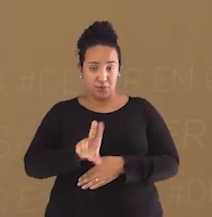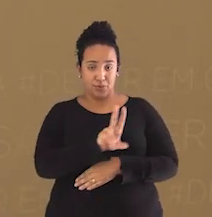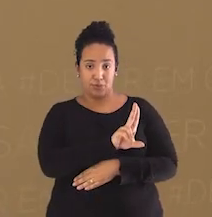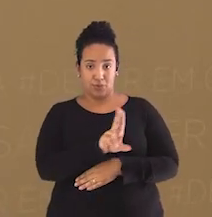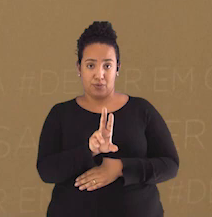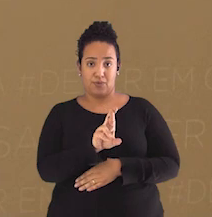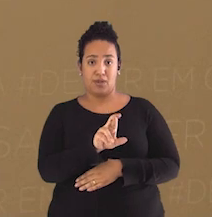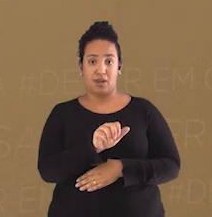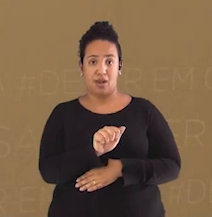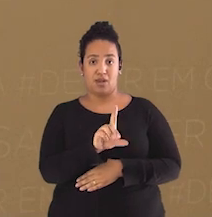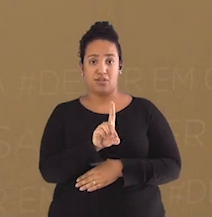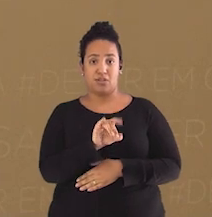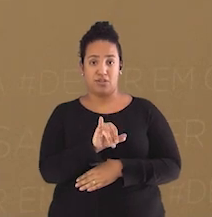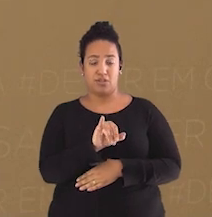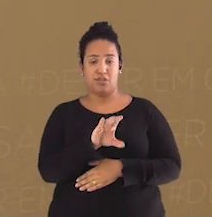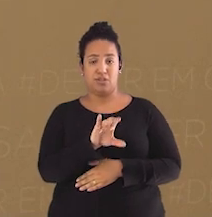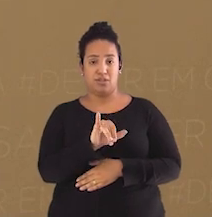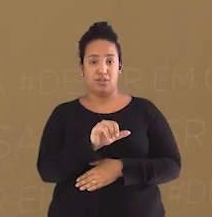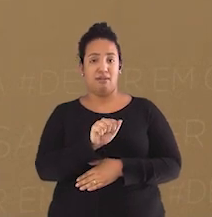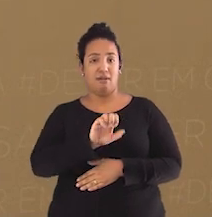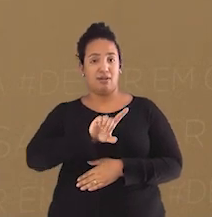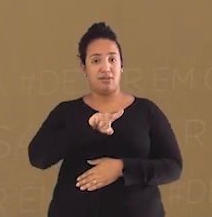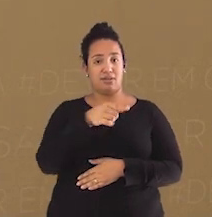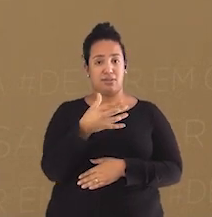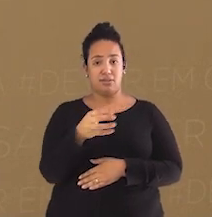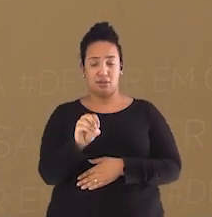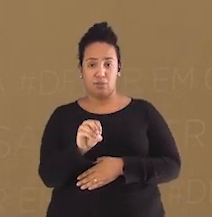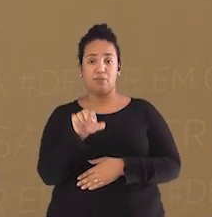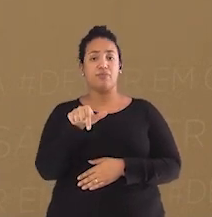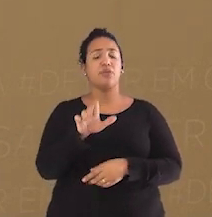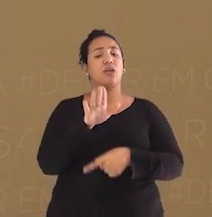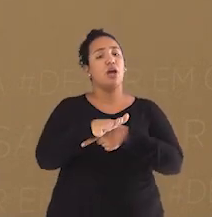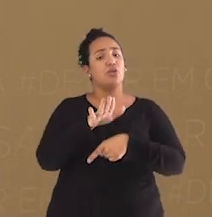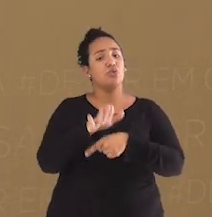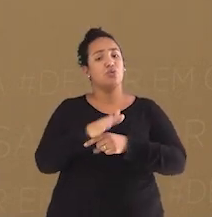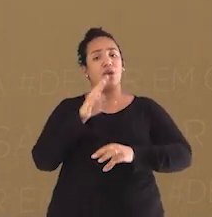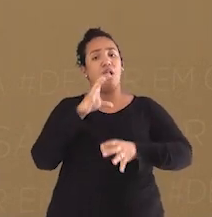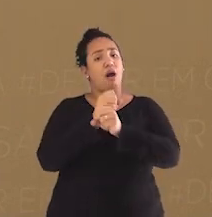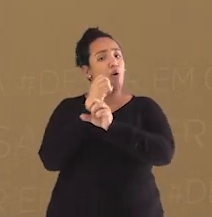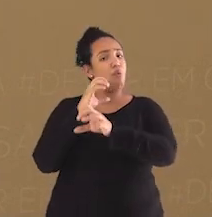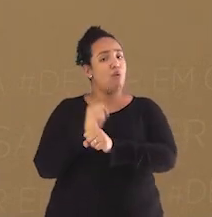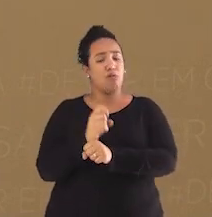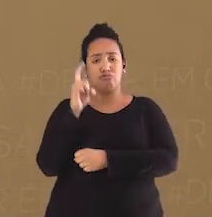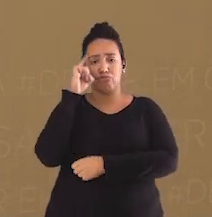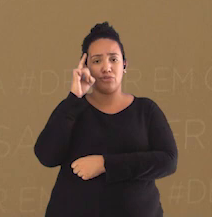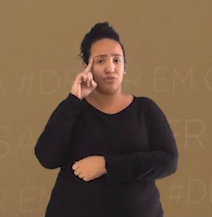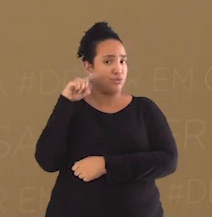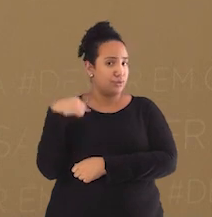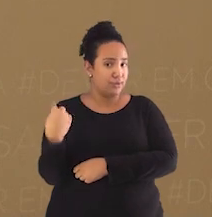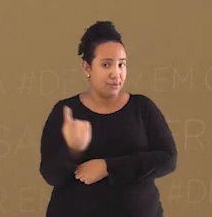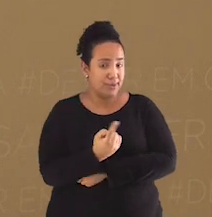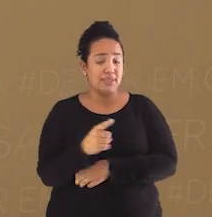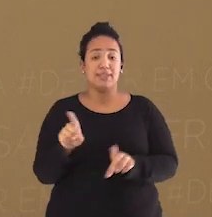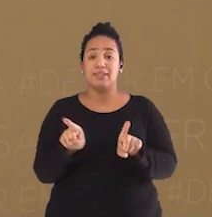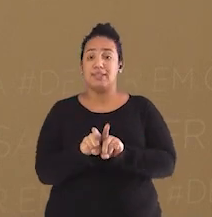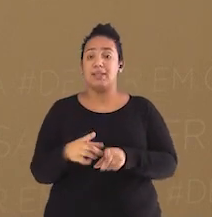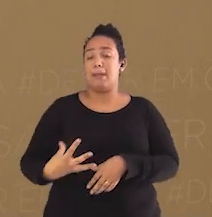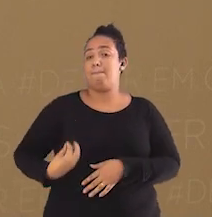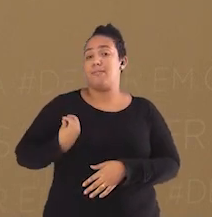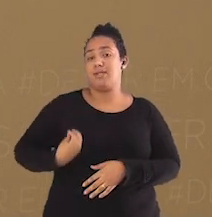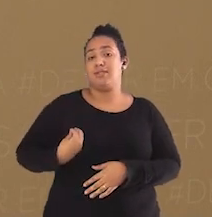a radiciação. E ela contribui para a realização de muitos cálculos do nosso dia a dia, além de